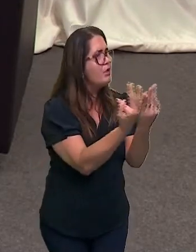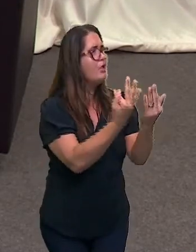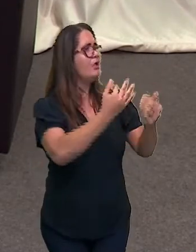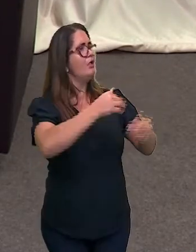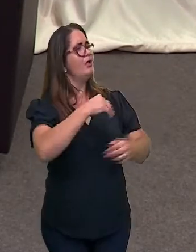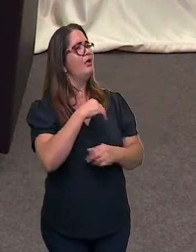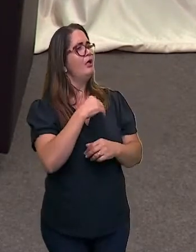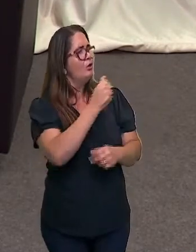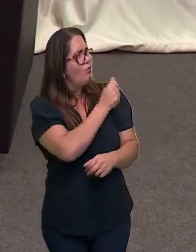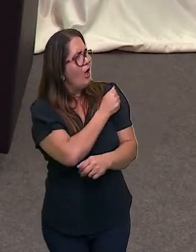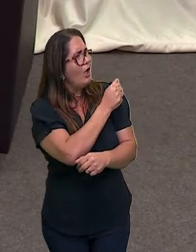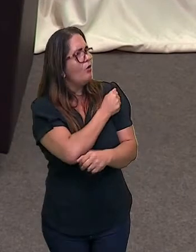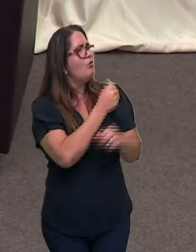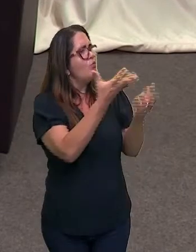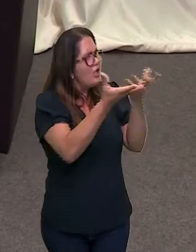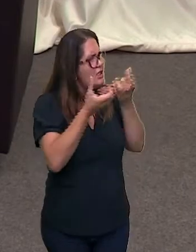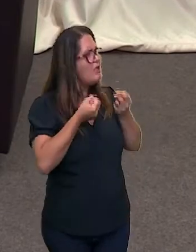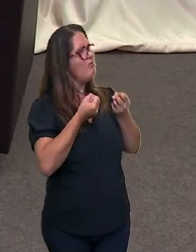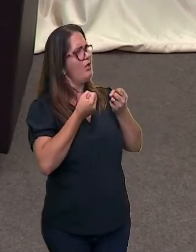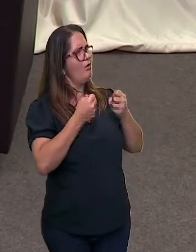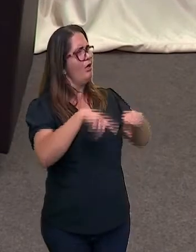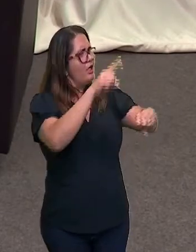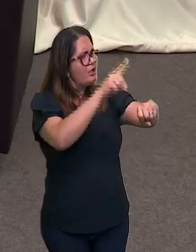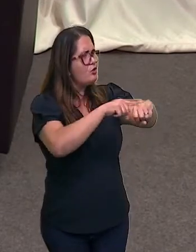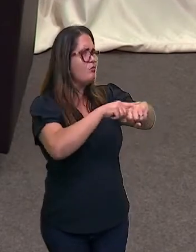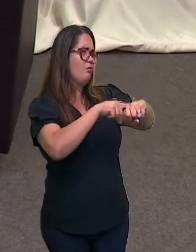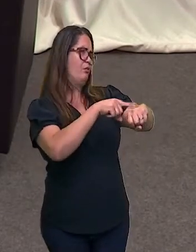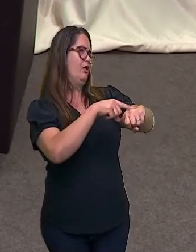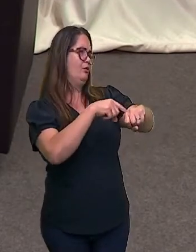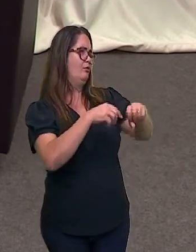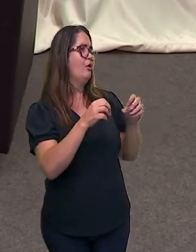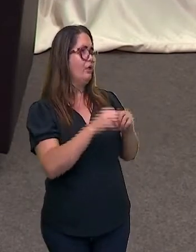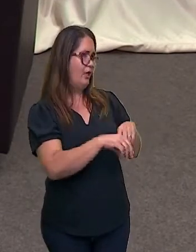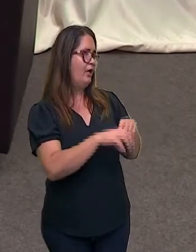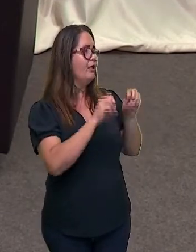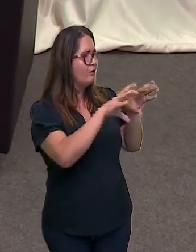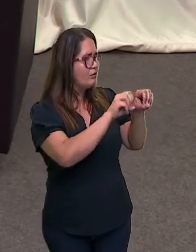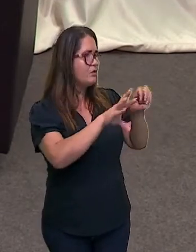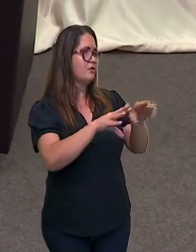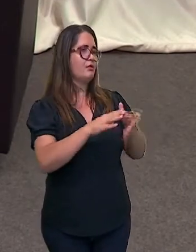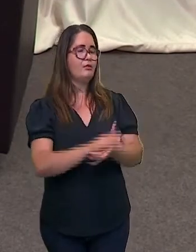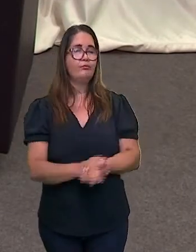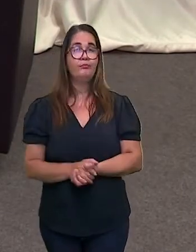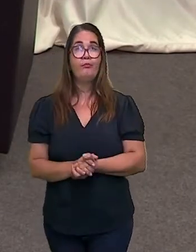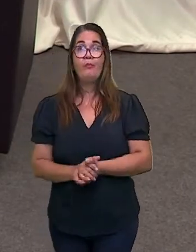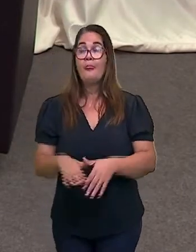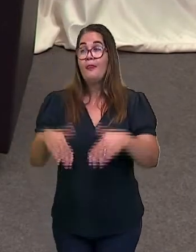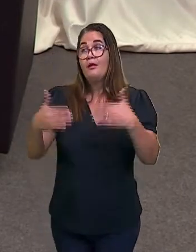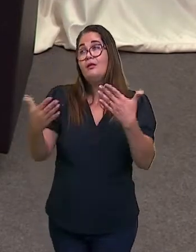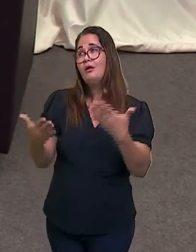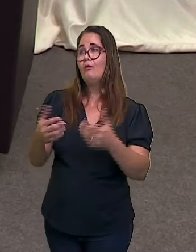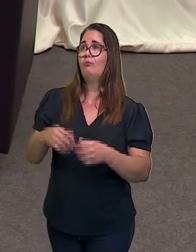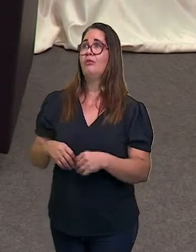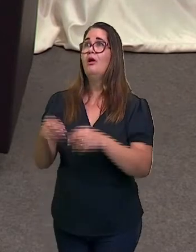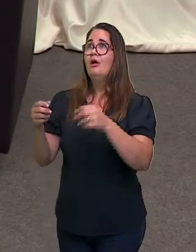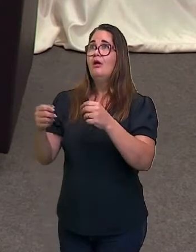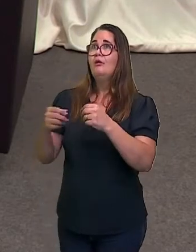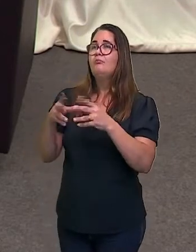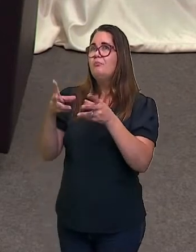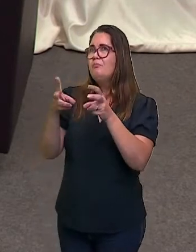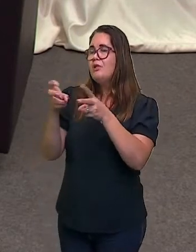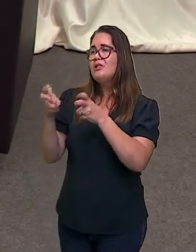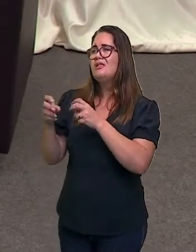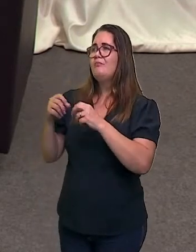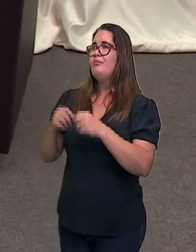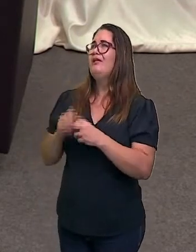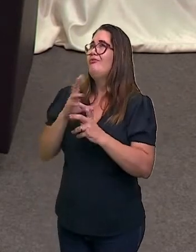novo tempo da educação? Eu percebi que foi de uma forma angustiante, porque eles